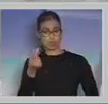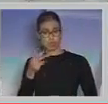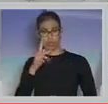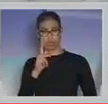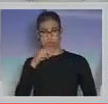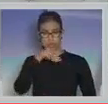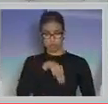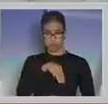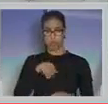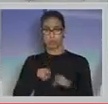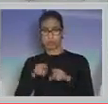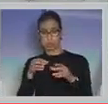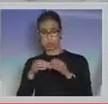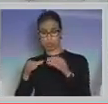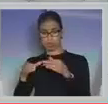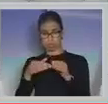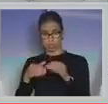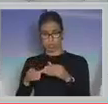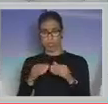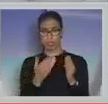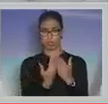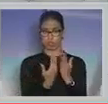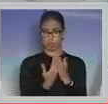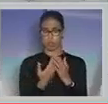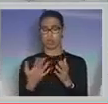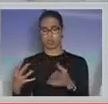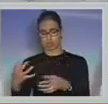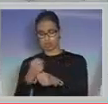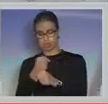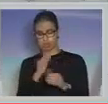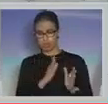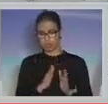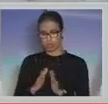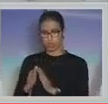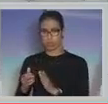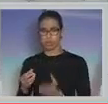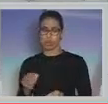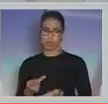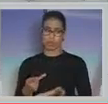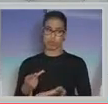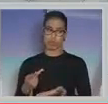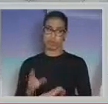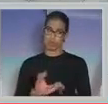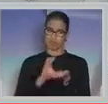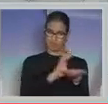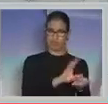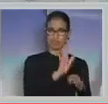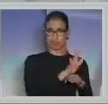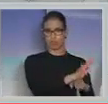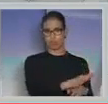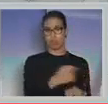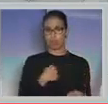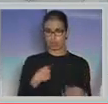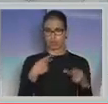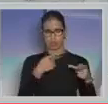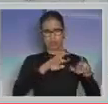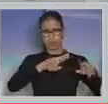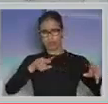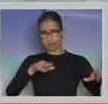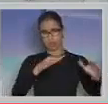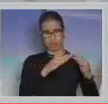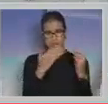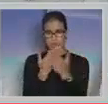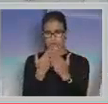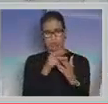pela própria comunidade escolar que se organizou em vários lugares eu fiz ele tem muitas escolas de educação infantil